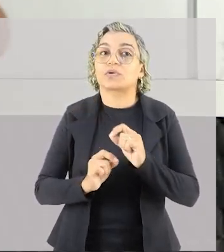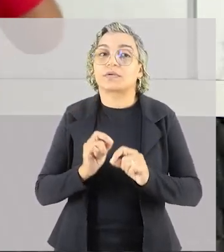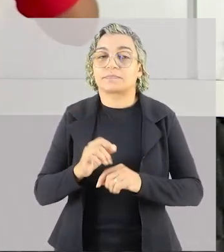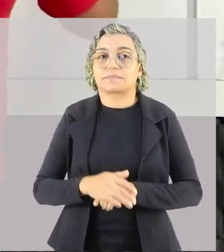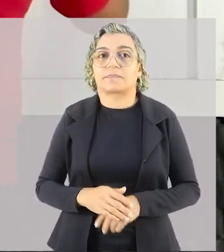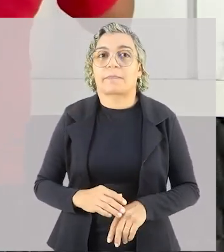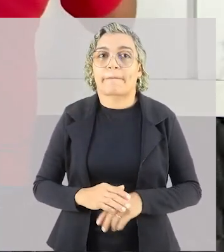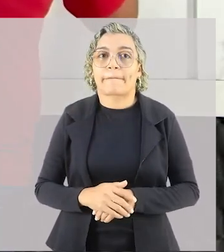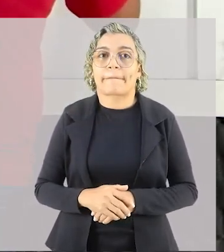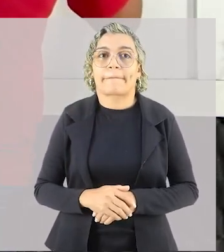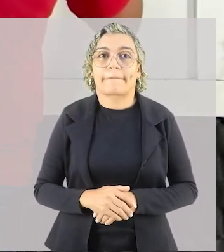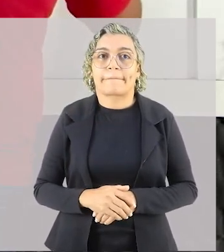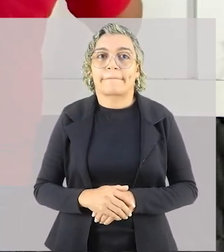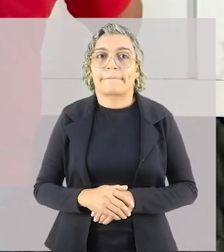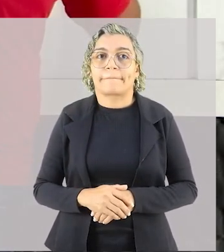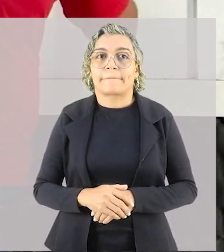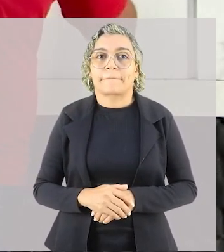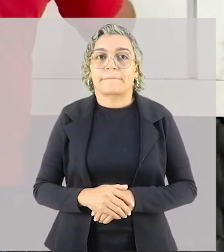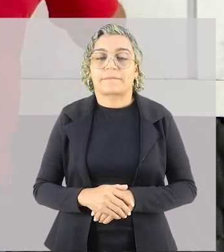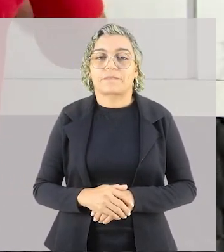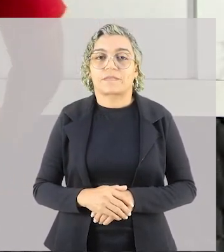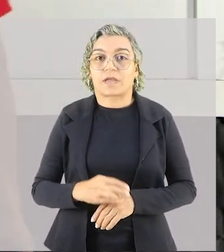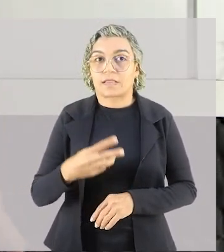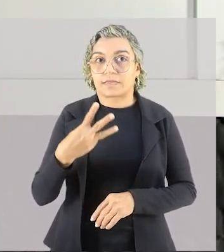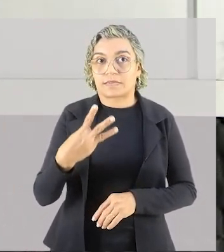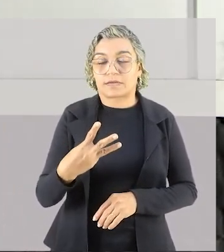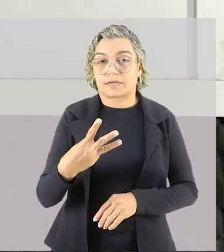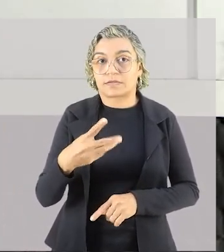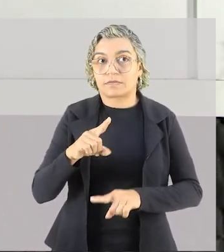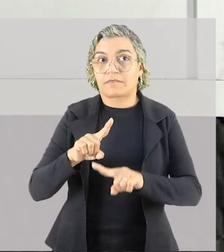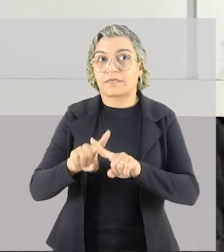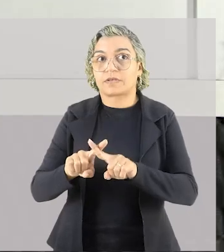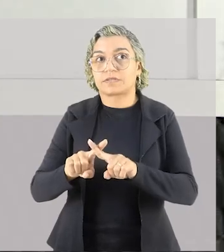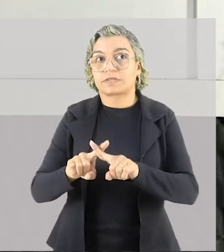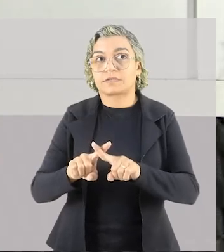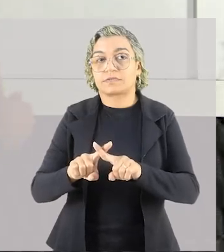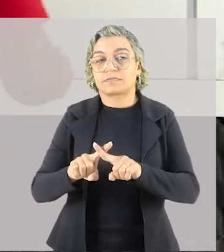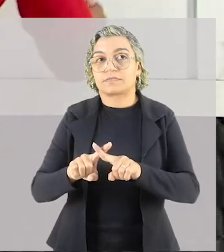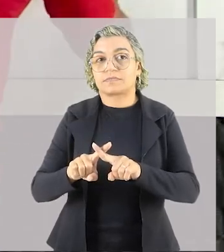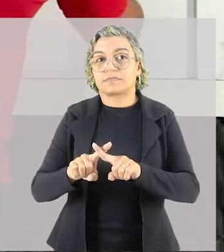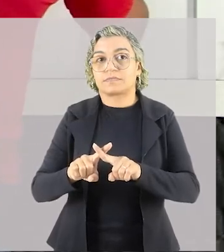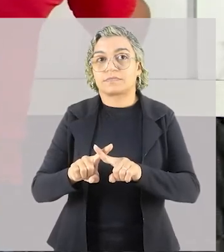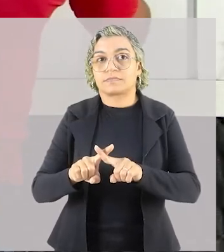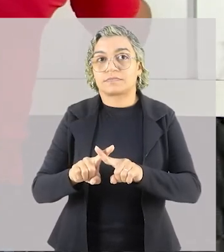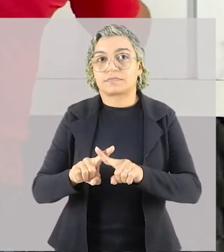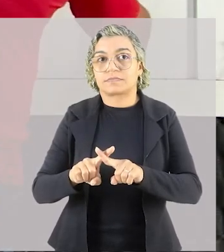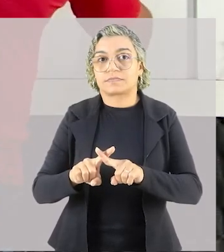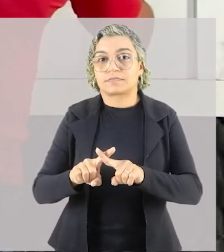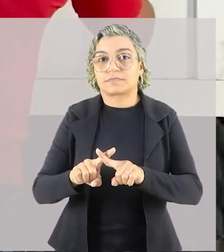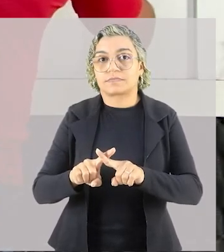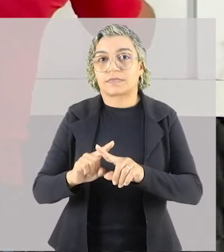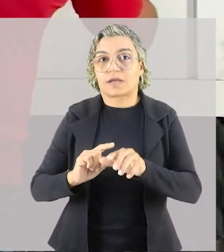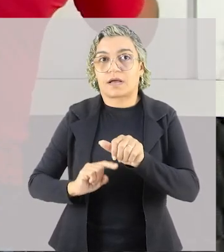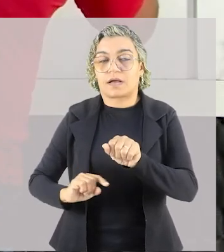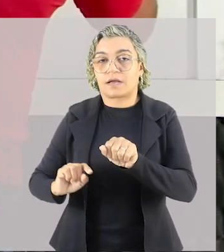V2. 3 vezes, né? A vezes A ao